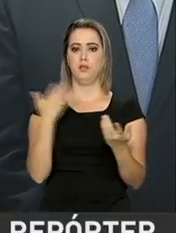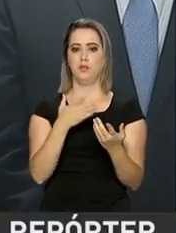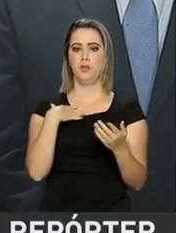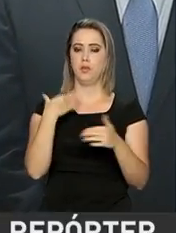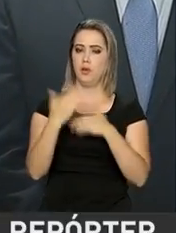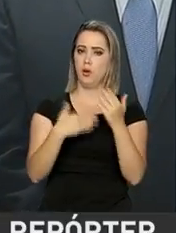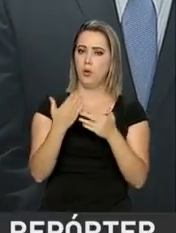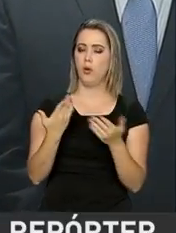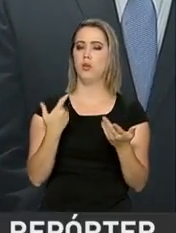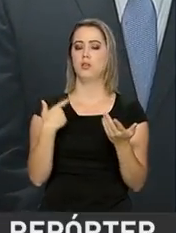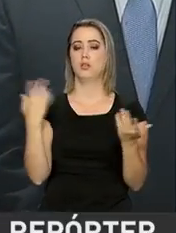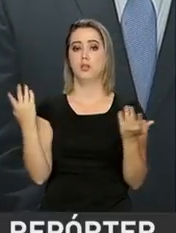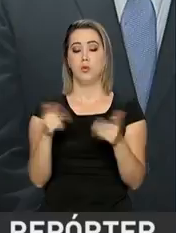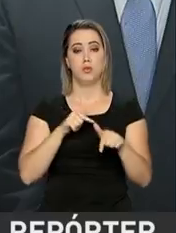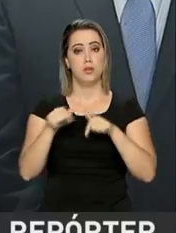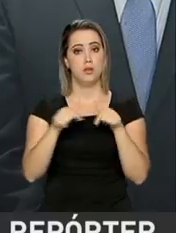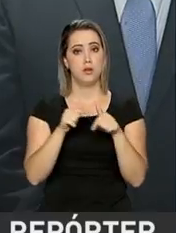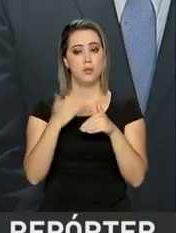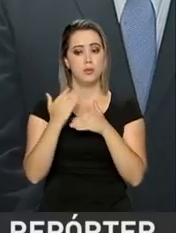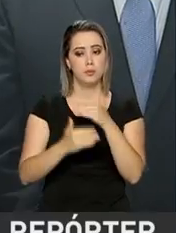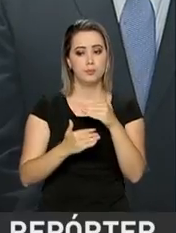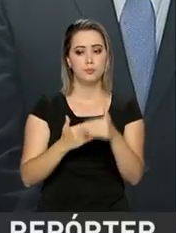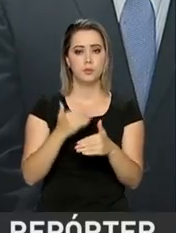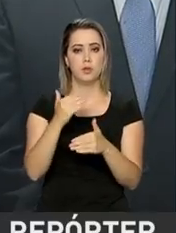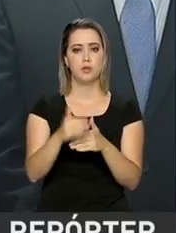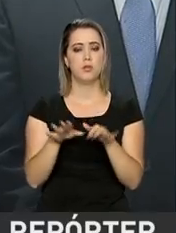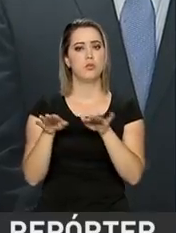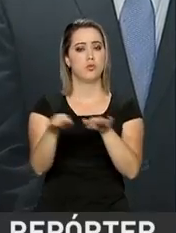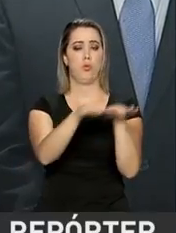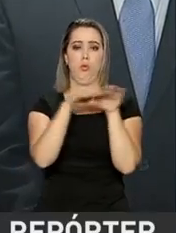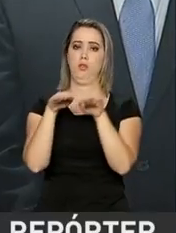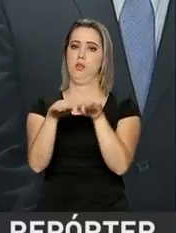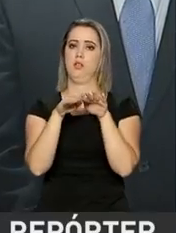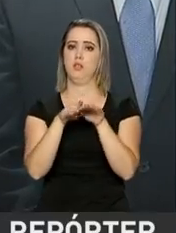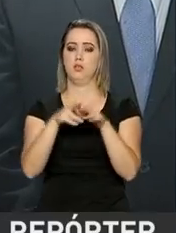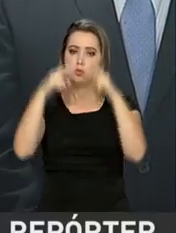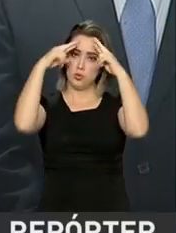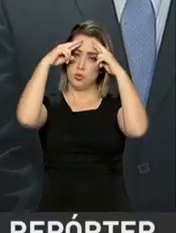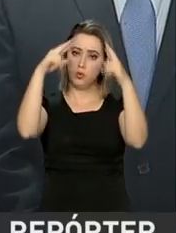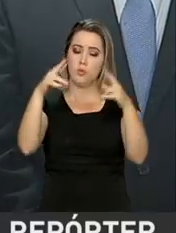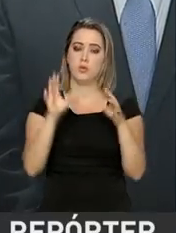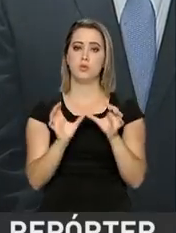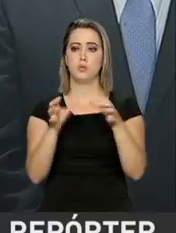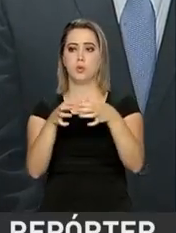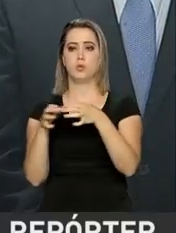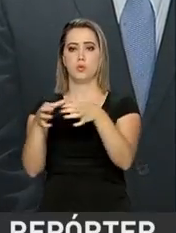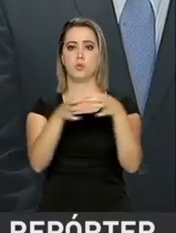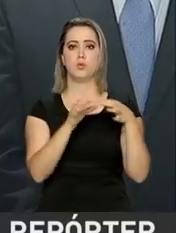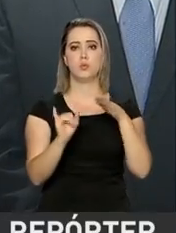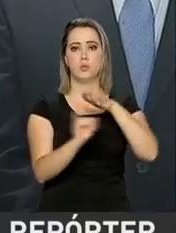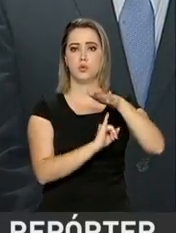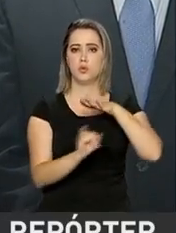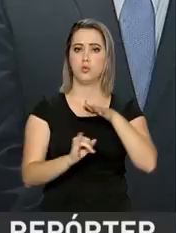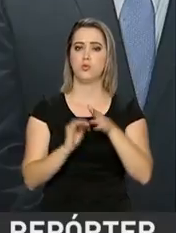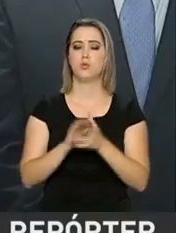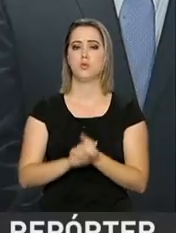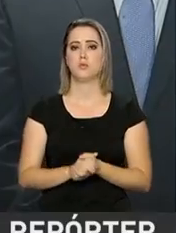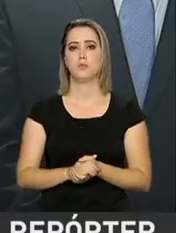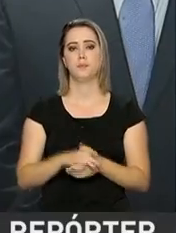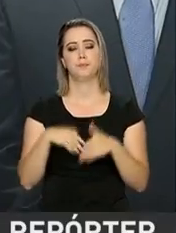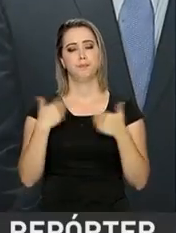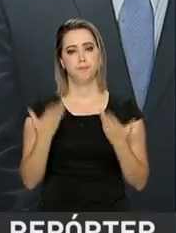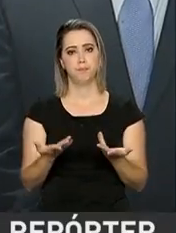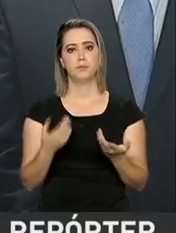processo que se desenvolve de forma democrática e com respeito às instituições era